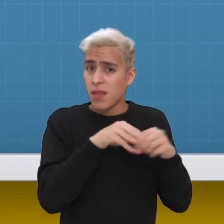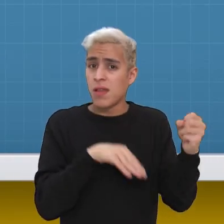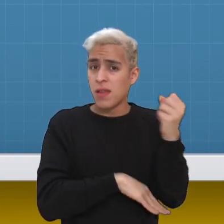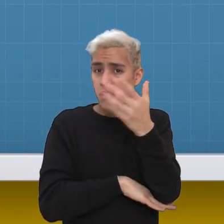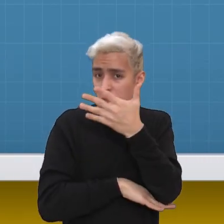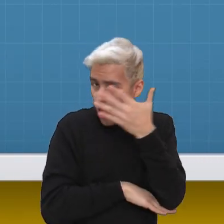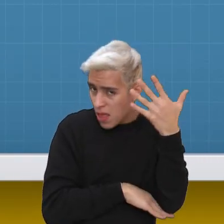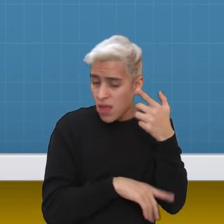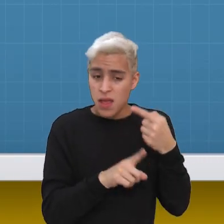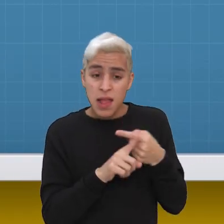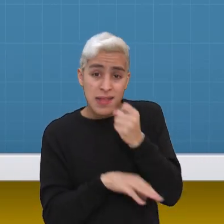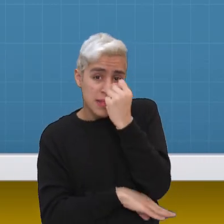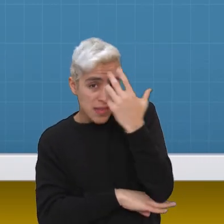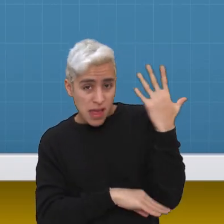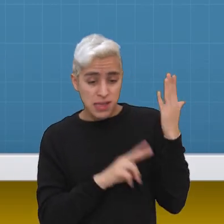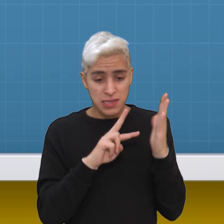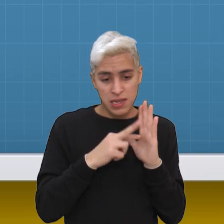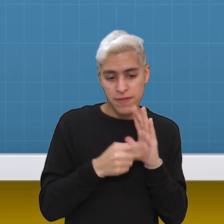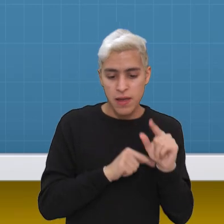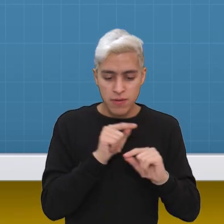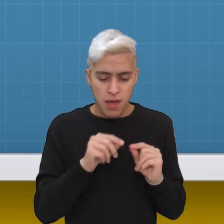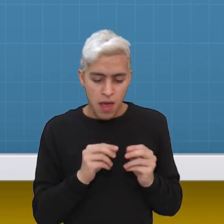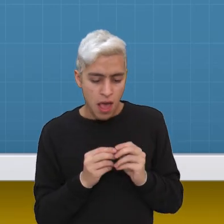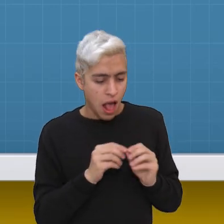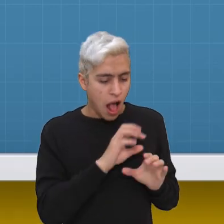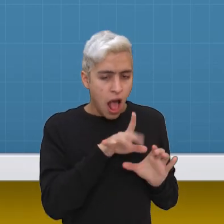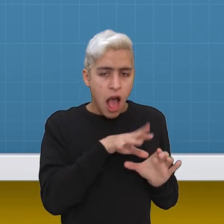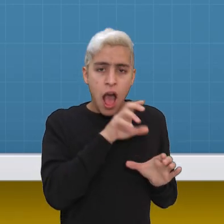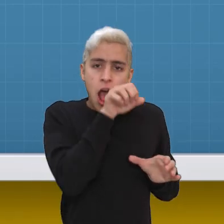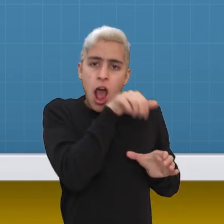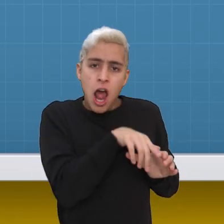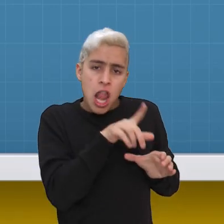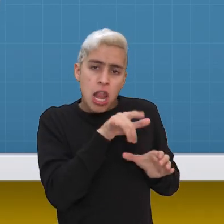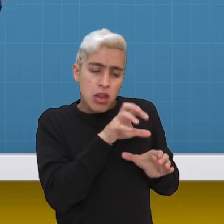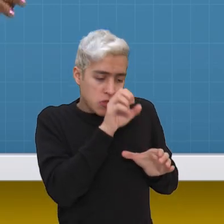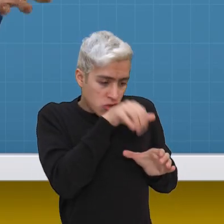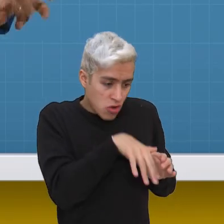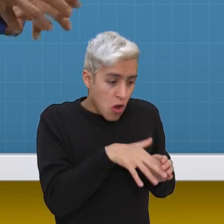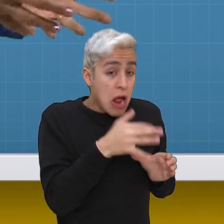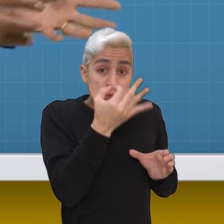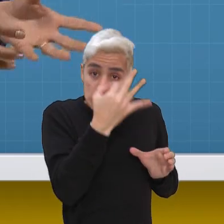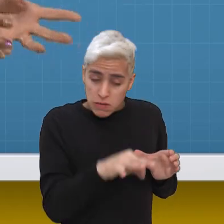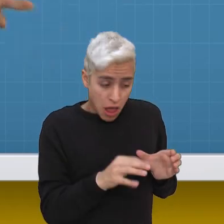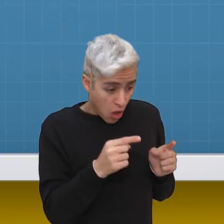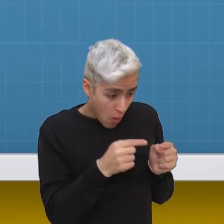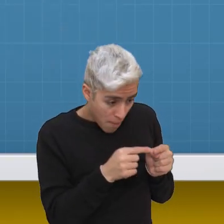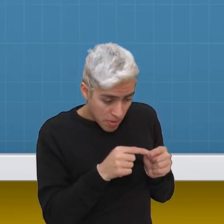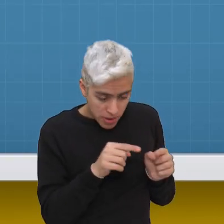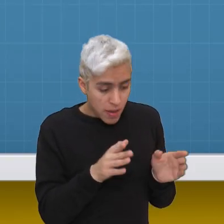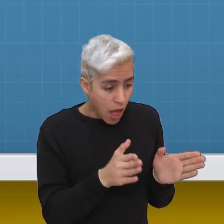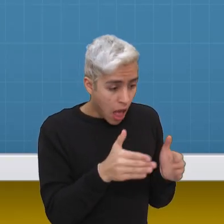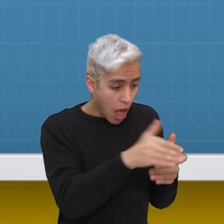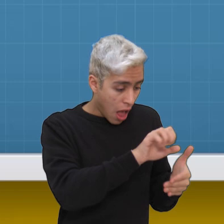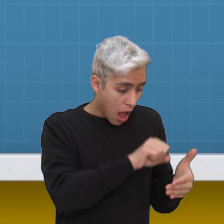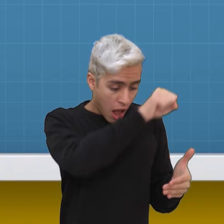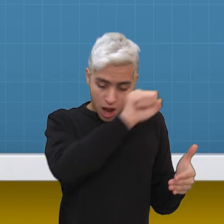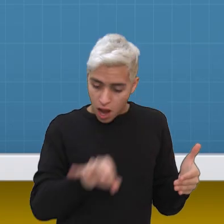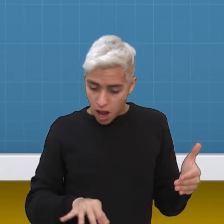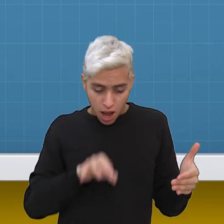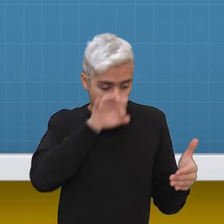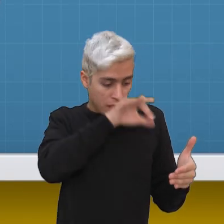Natureza é o lixinho que eu consumo e que jogo no lugar adequado.